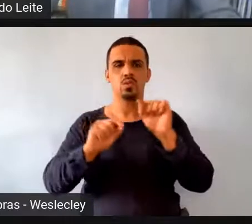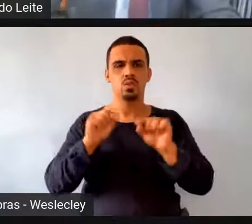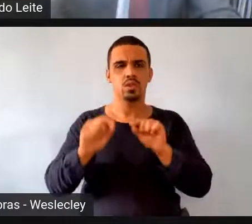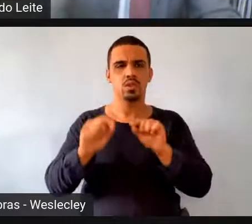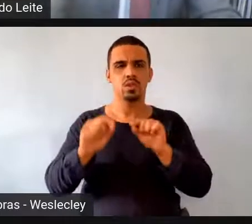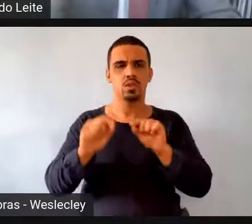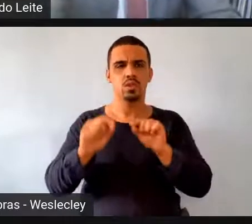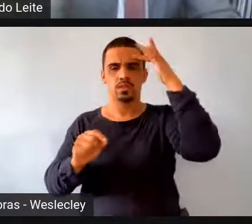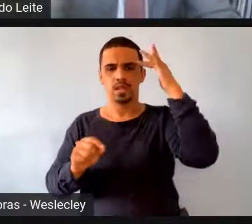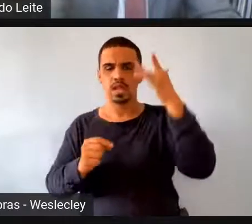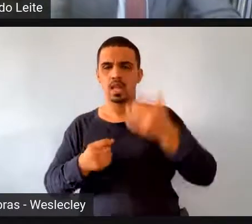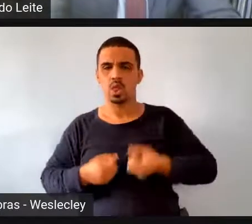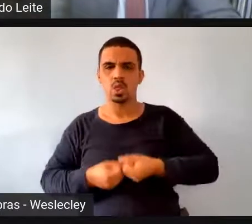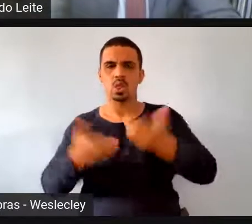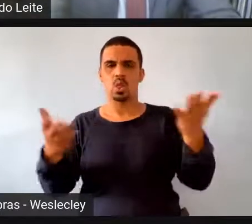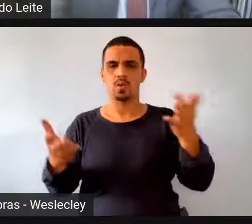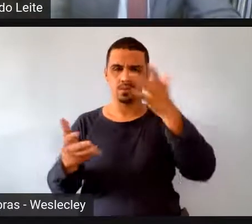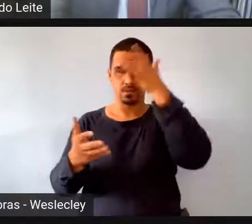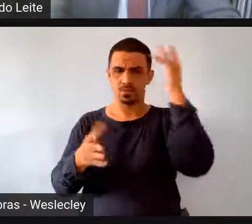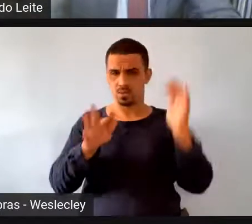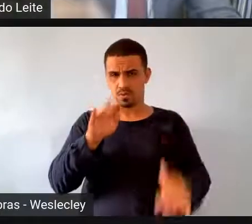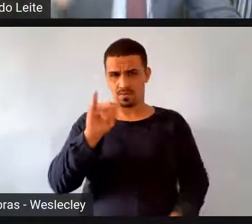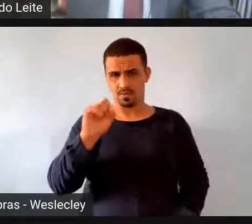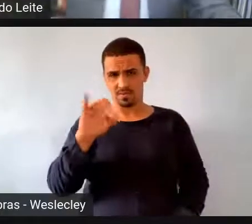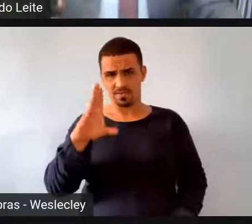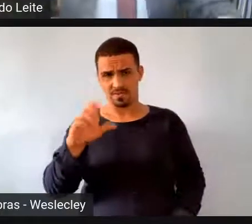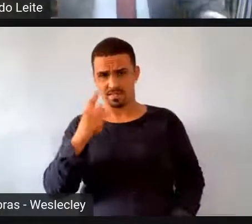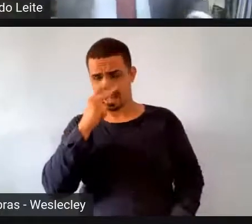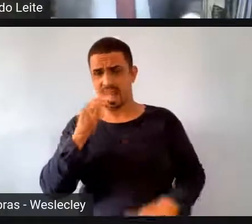físicas, funcionaria no Brasil.